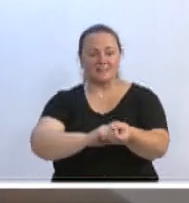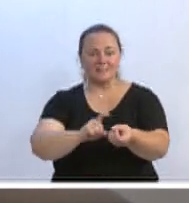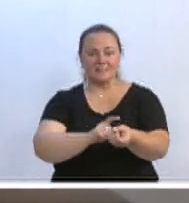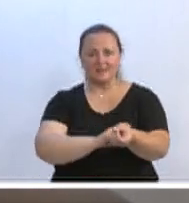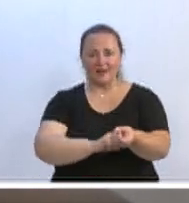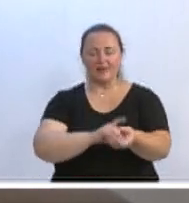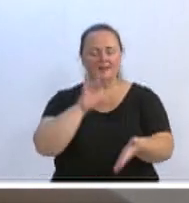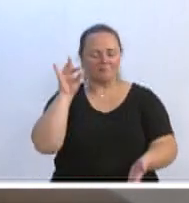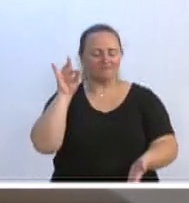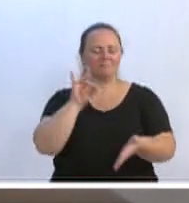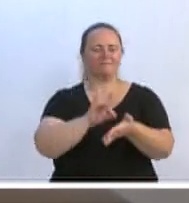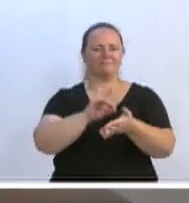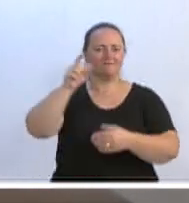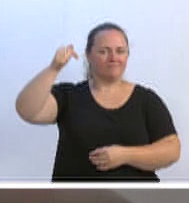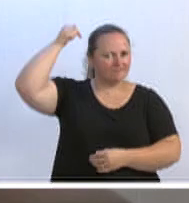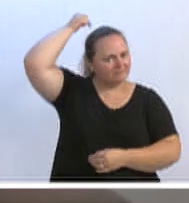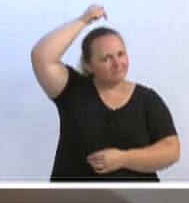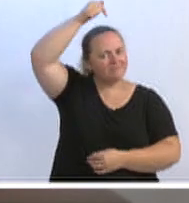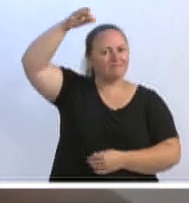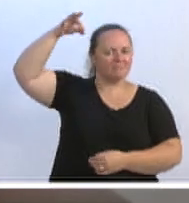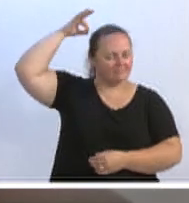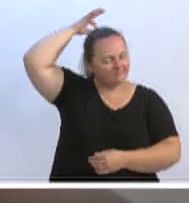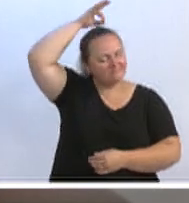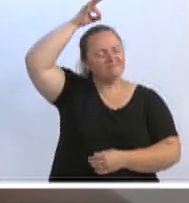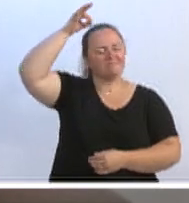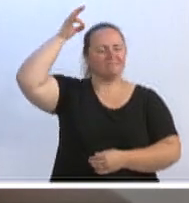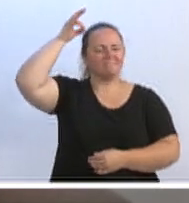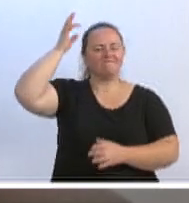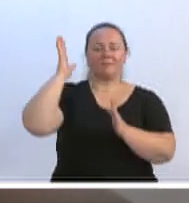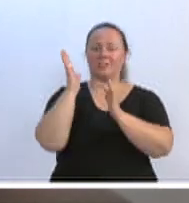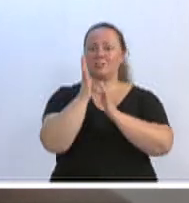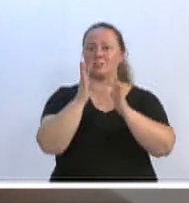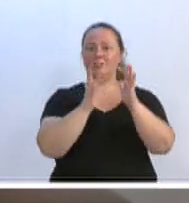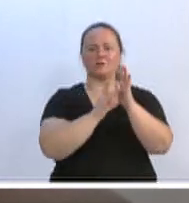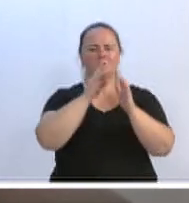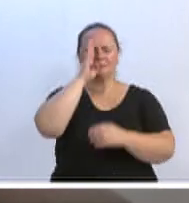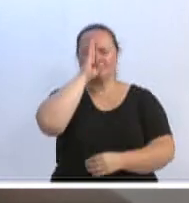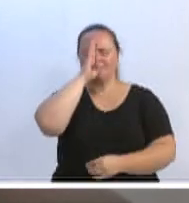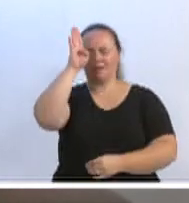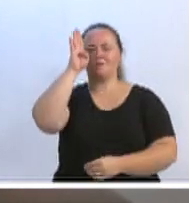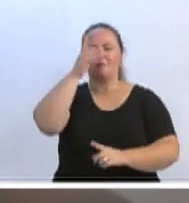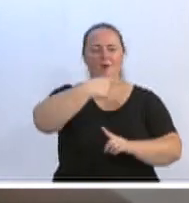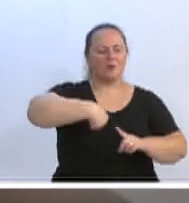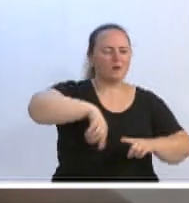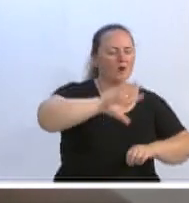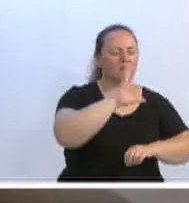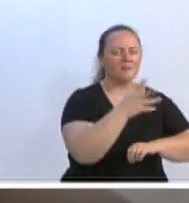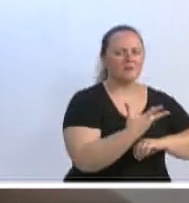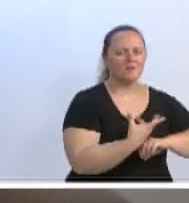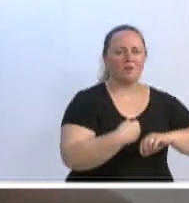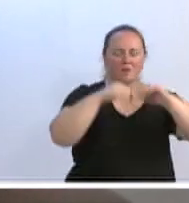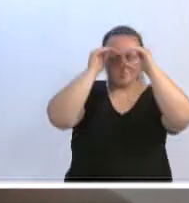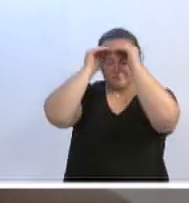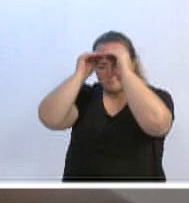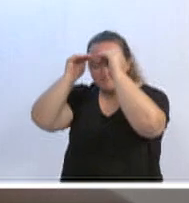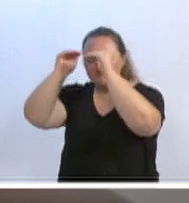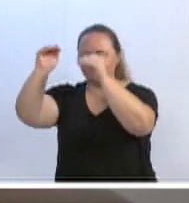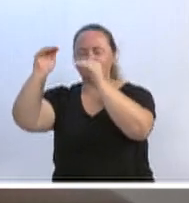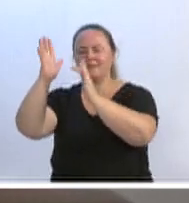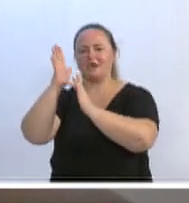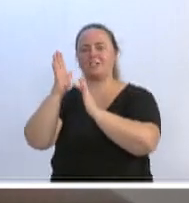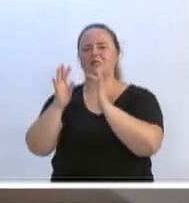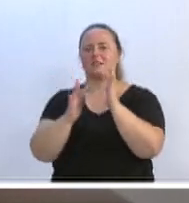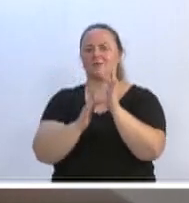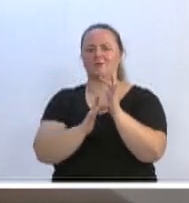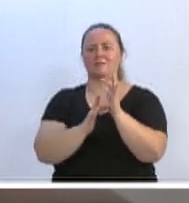na vida da igreja, que é o corpo de Cristo. Jesus, o cabeça. O corpo obedece ao comando do cabeça.